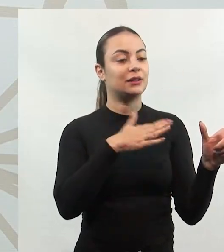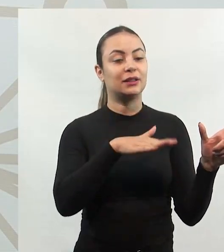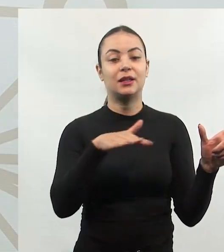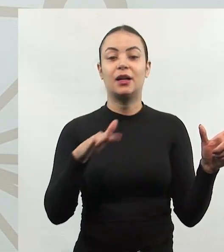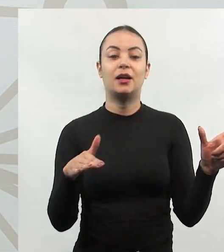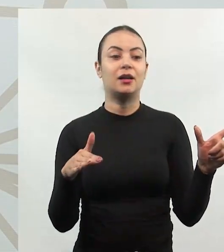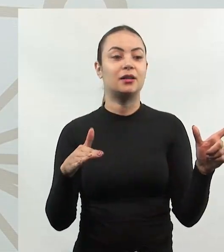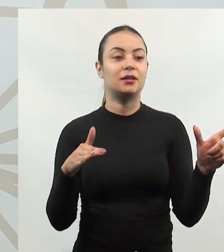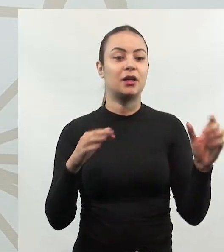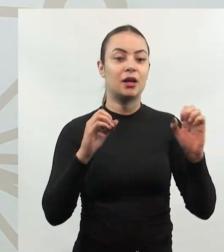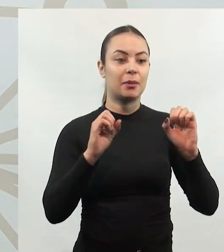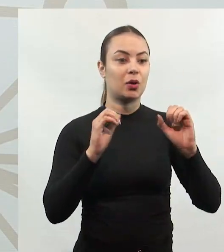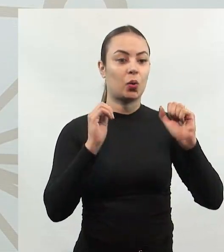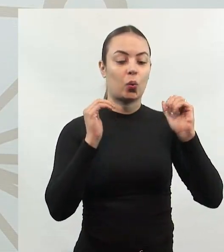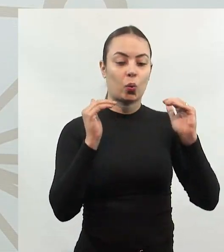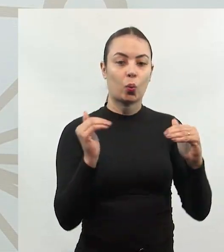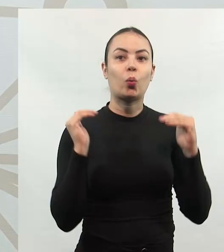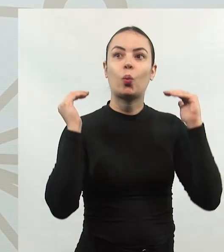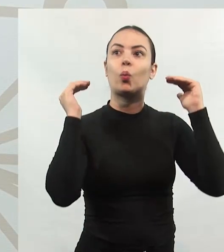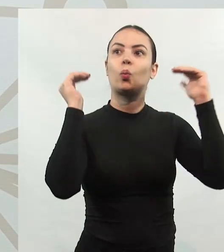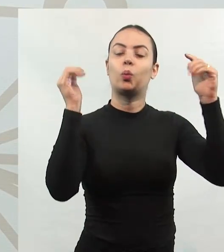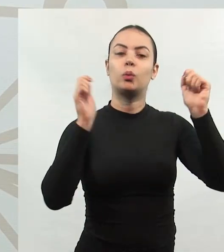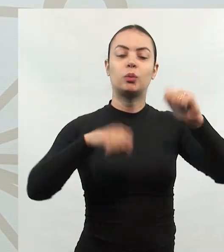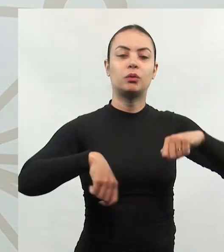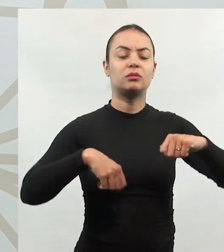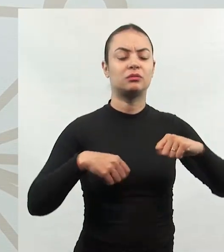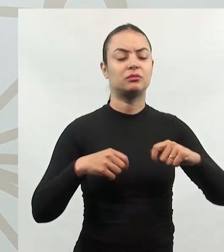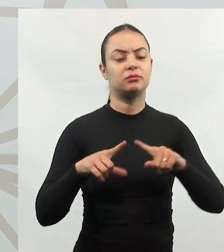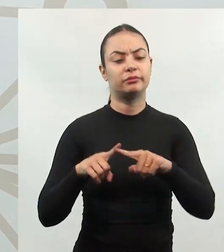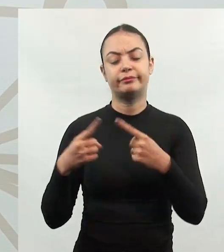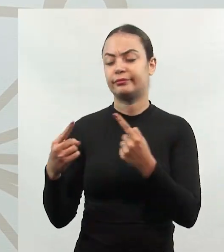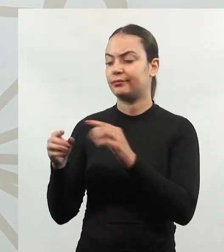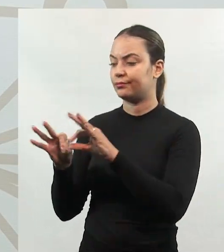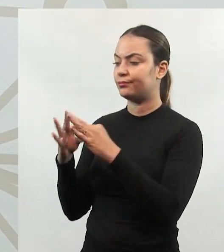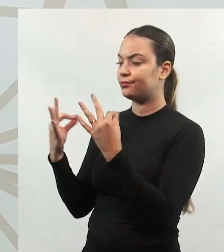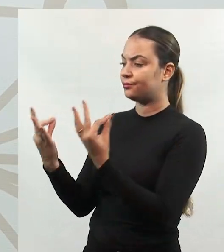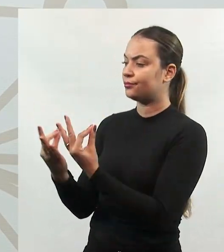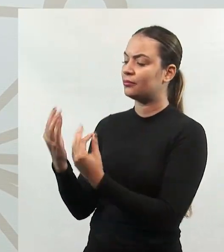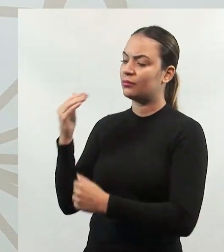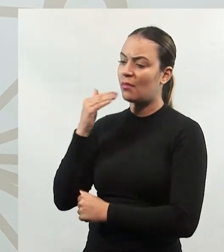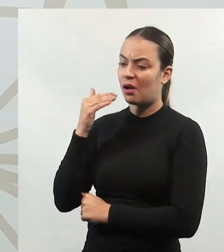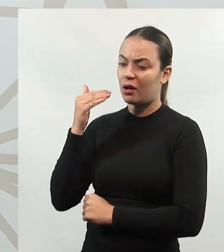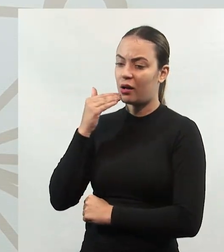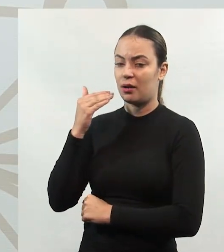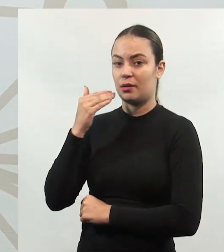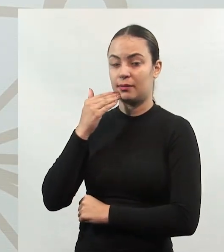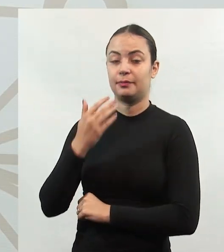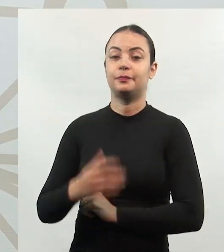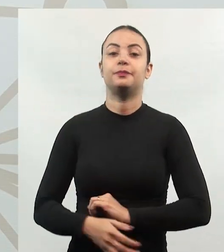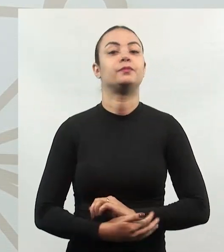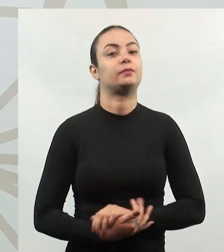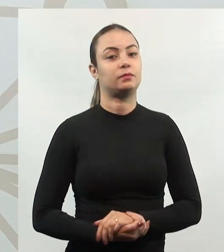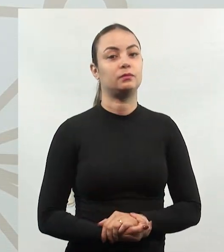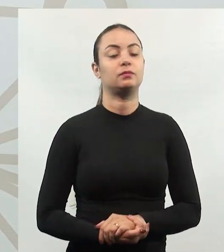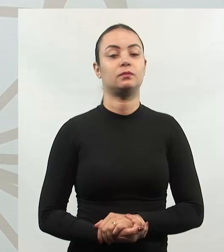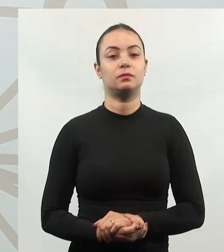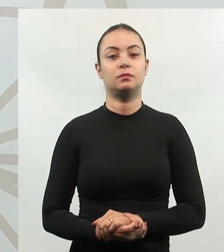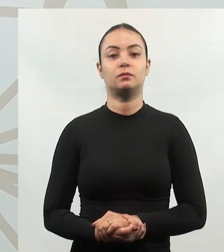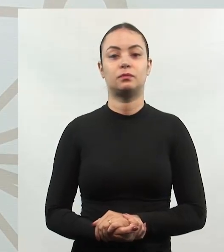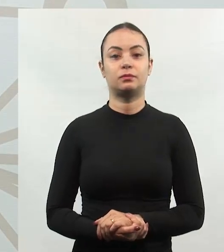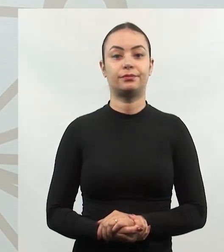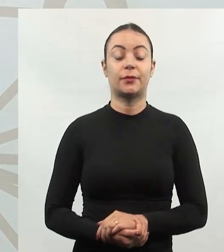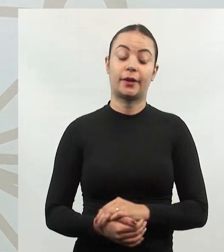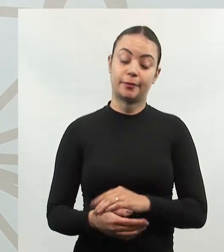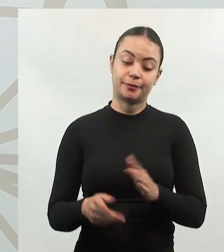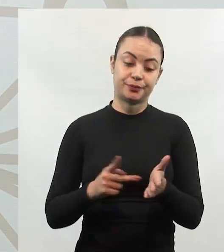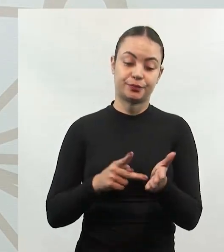de 1ª a 4ª série. Não eram as crianças o problema. elas vinham de casa com os problemas dos pais,